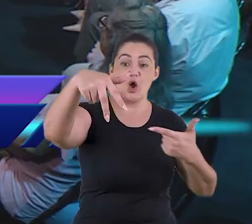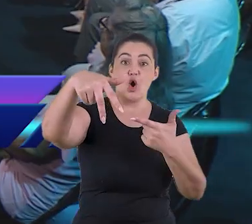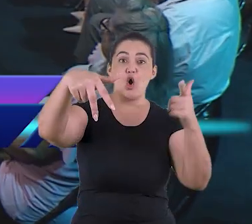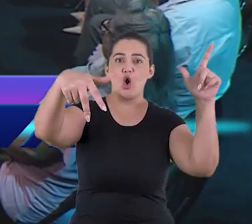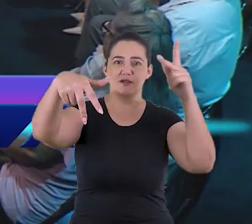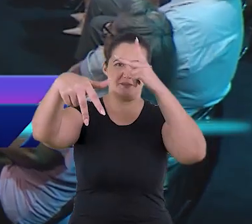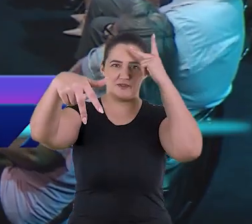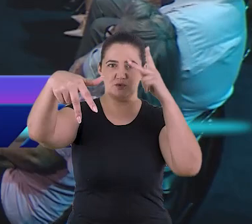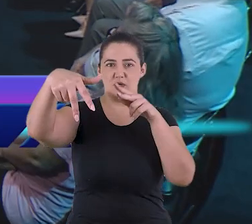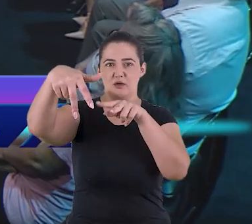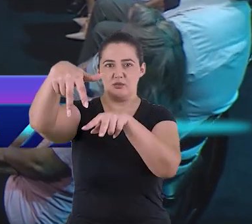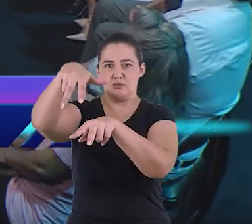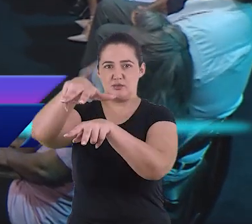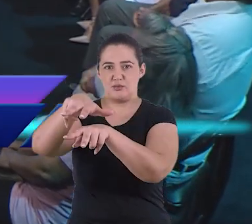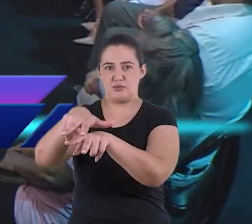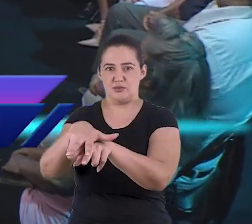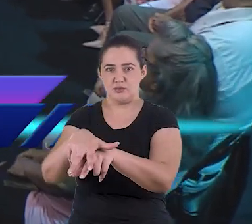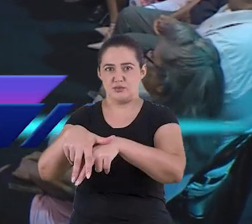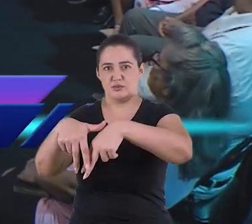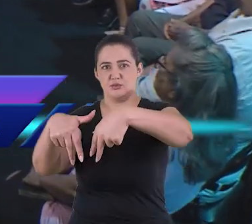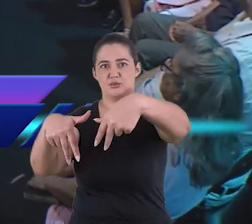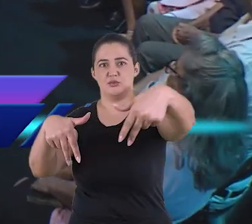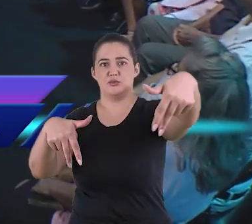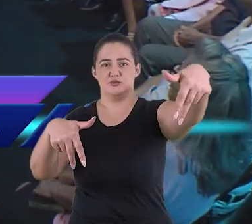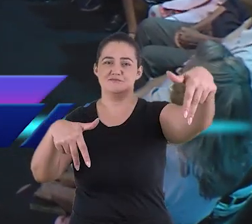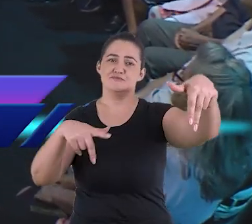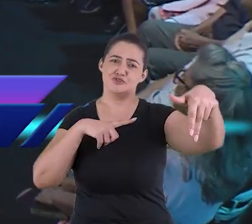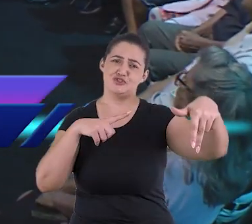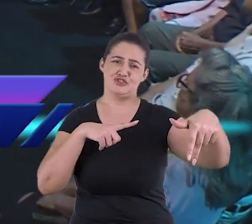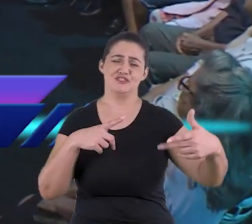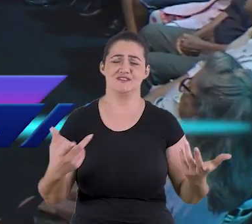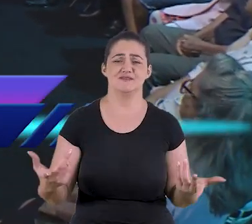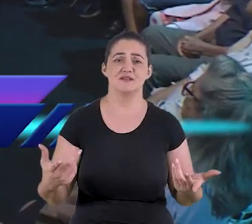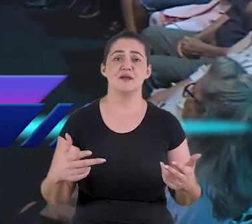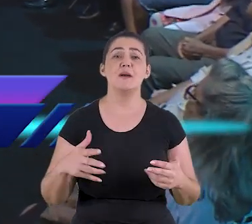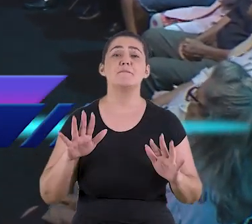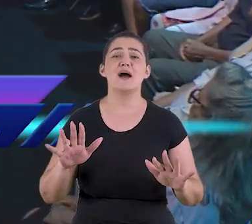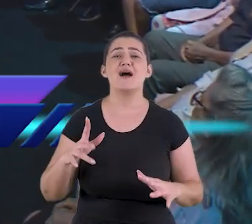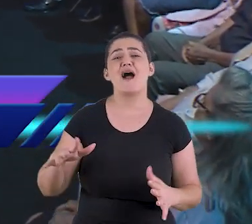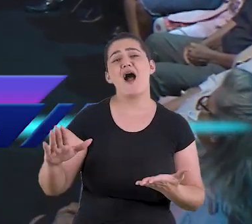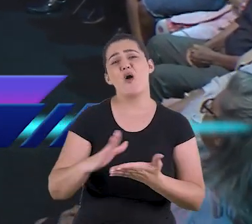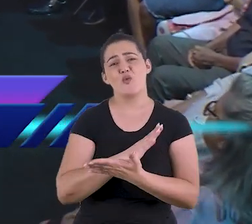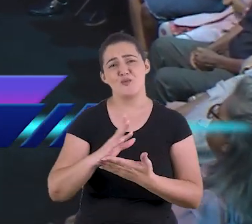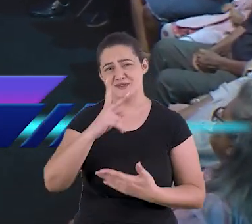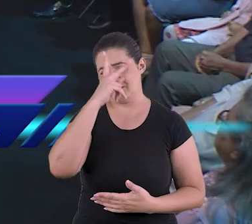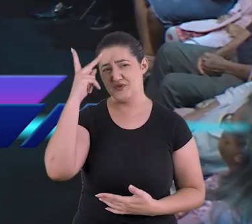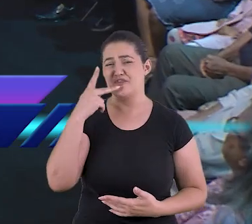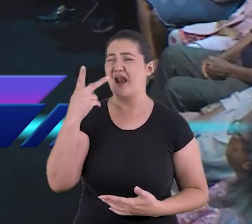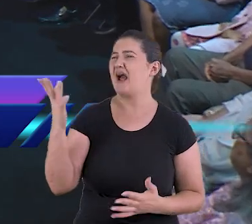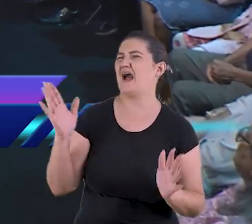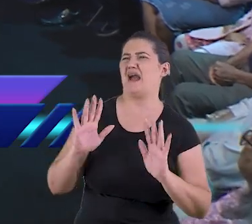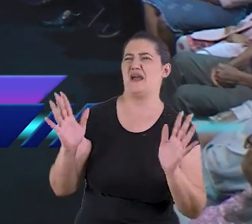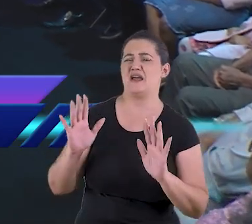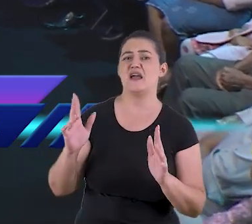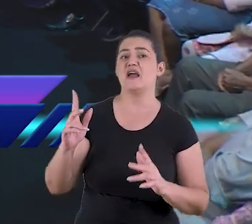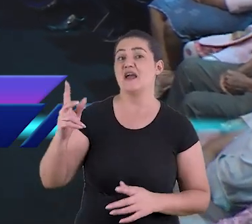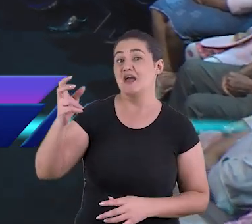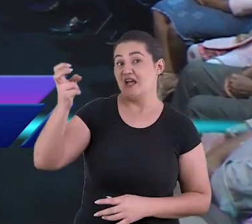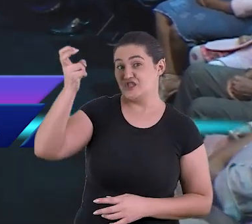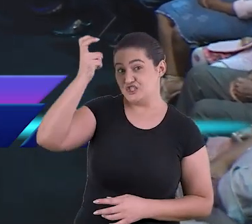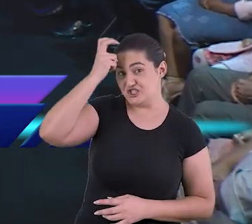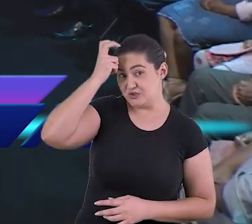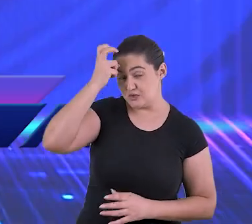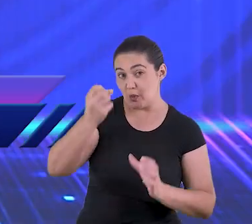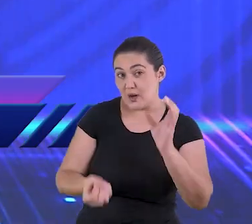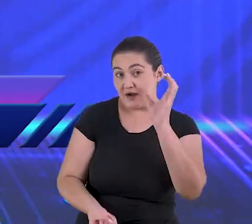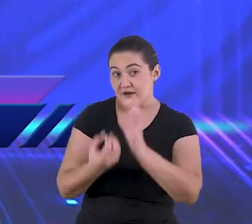Já Heródoto acreditava que os egípcios inventaram a ideia de alma imortal e foi os gregos